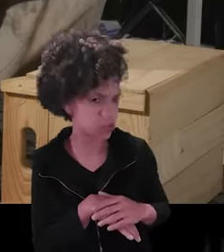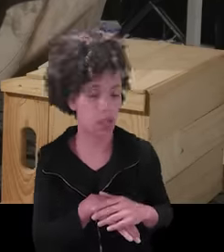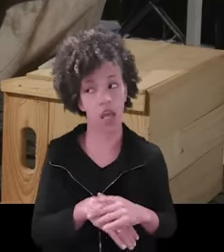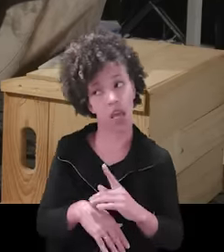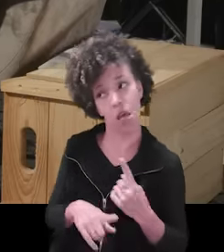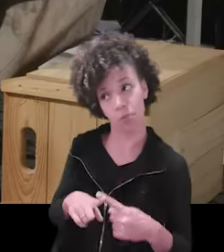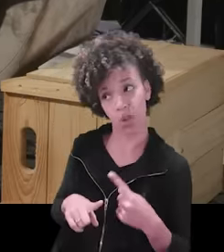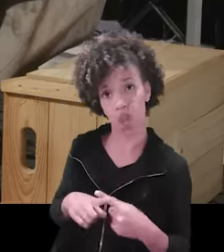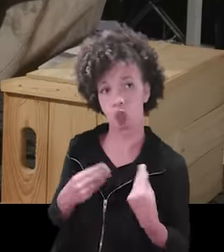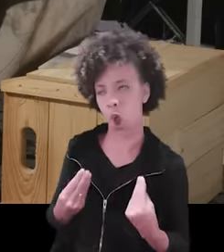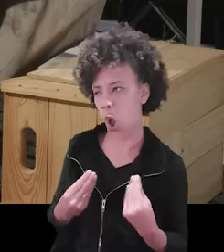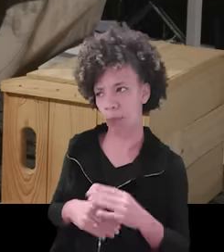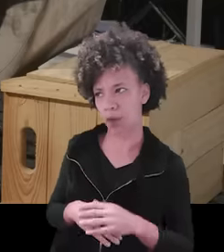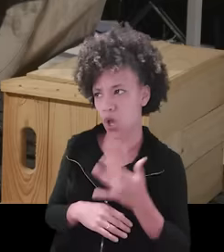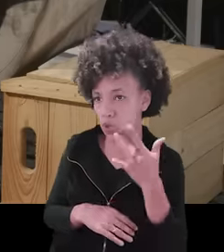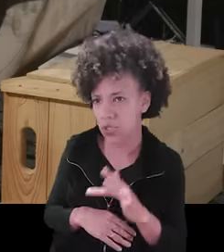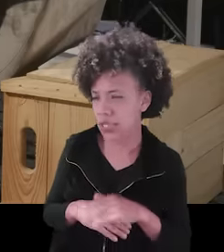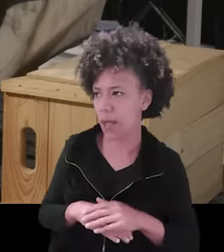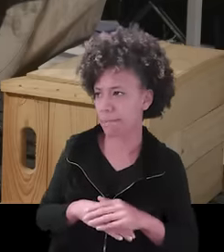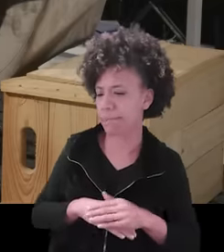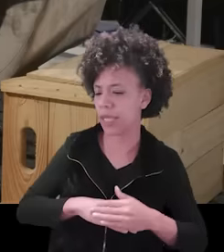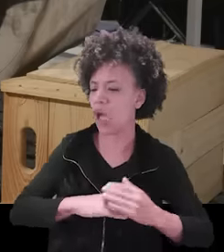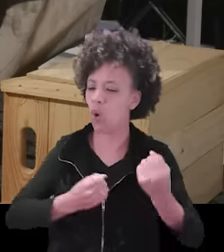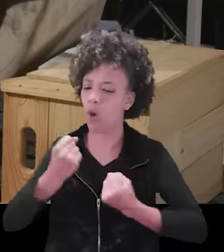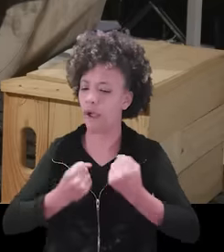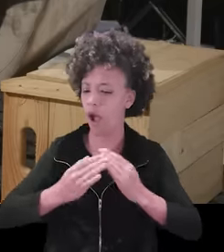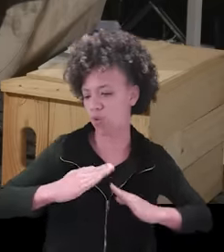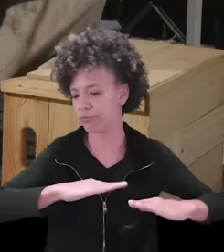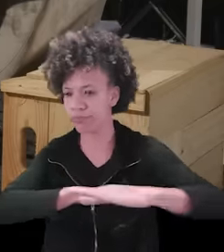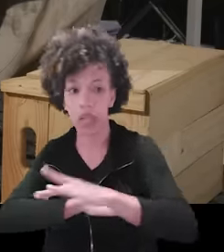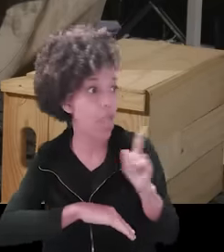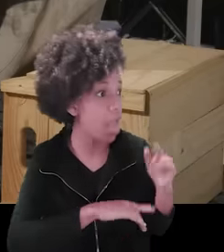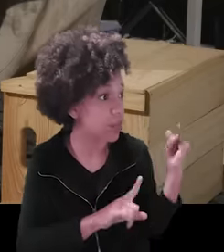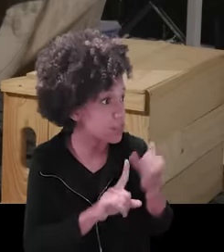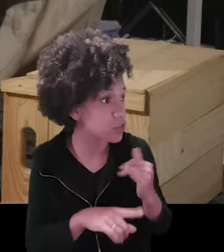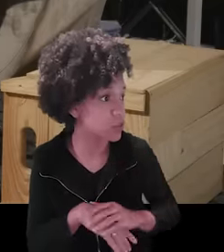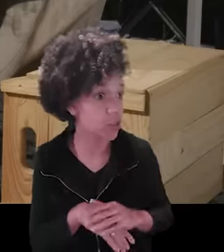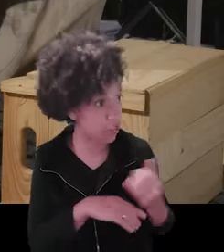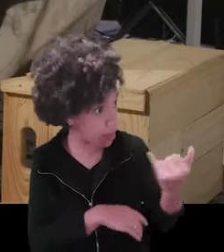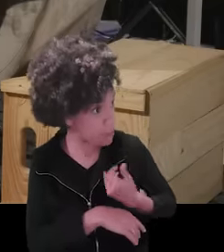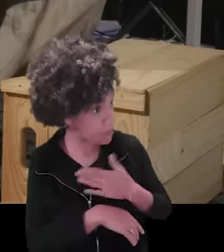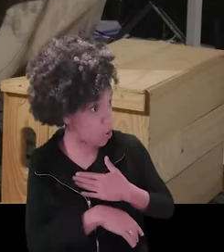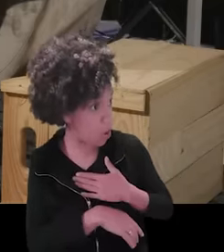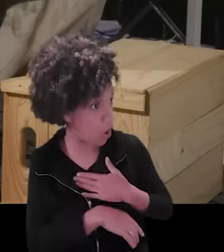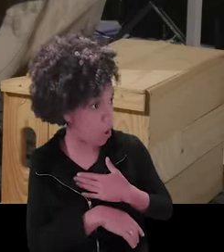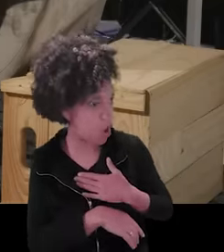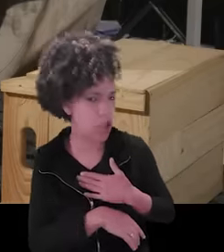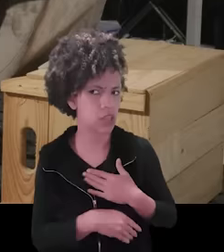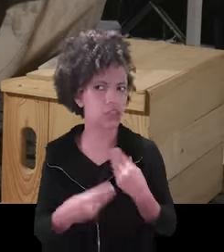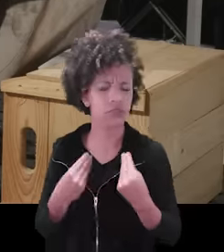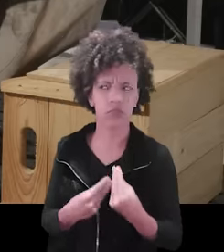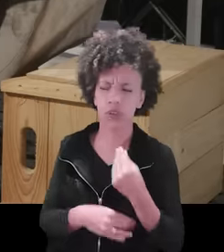ela não porque onde já se viu né não sabe nem estacionar o carro ela que denunciou e ela falou para mim